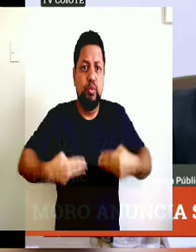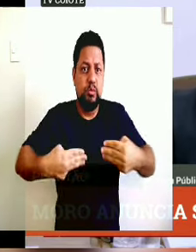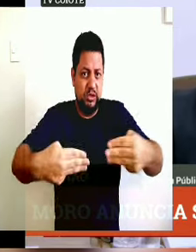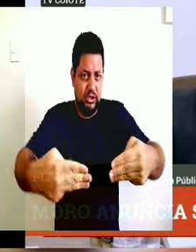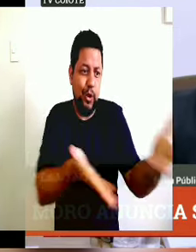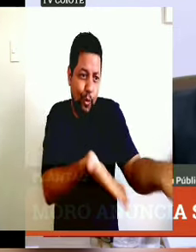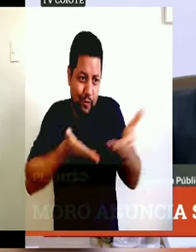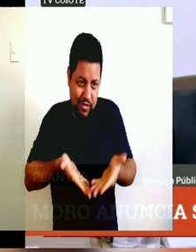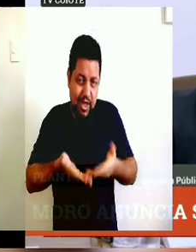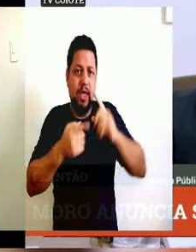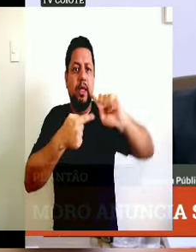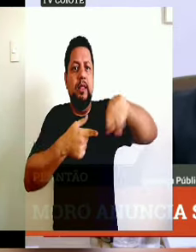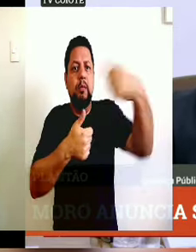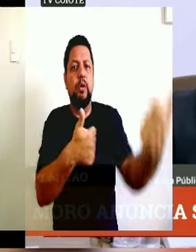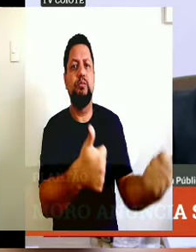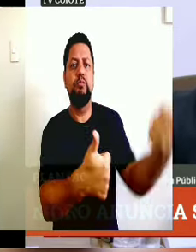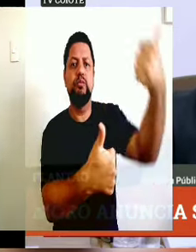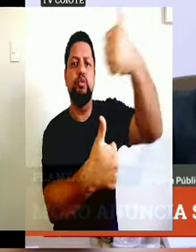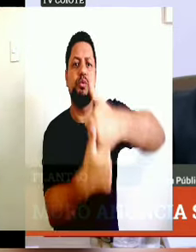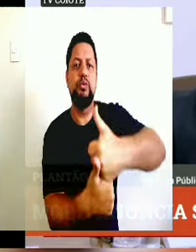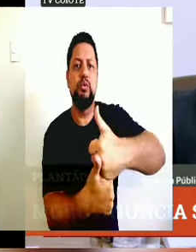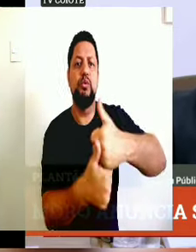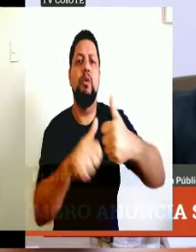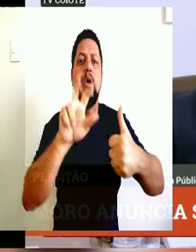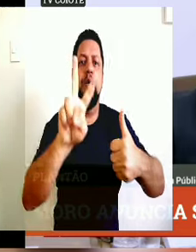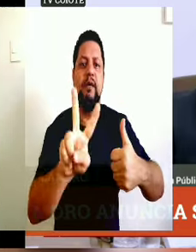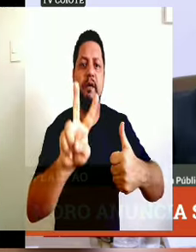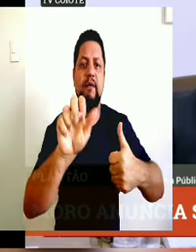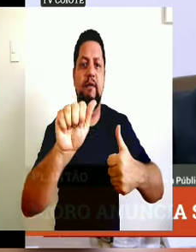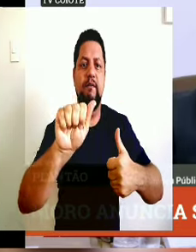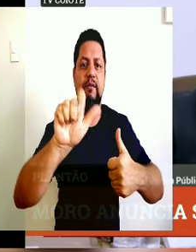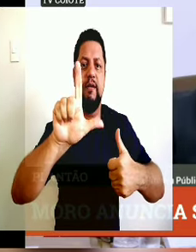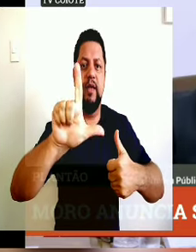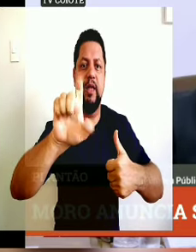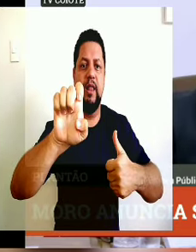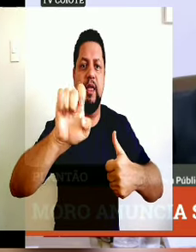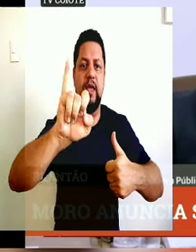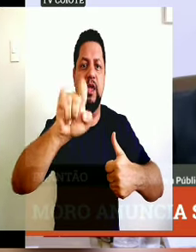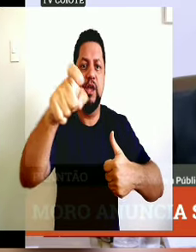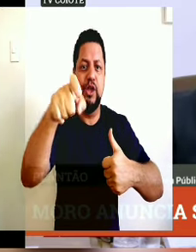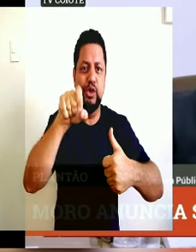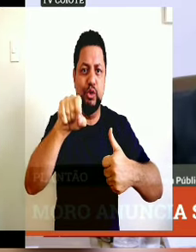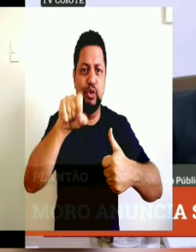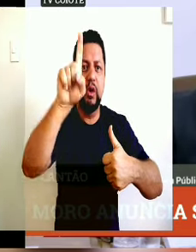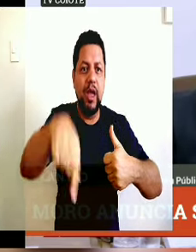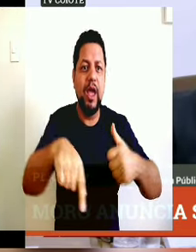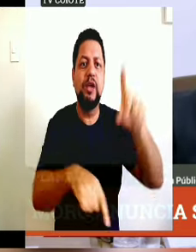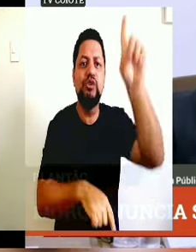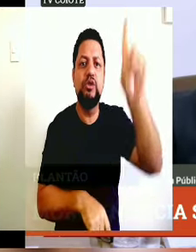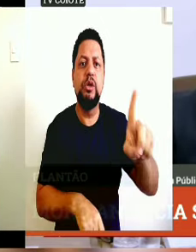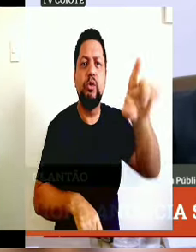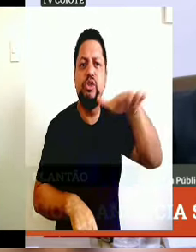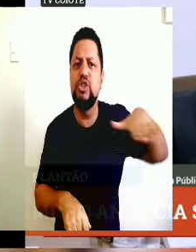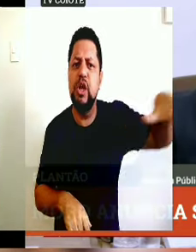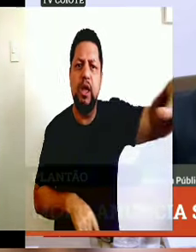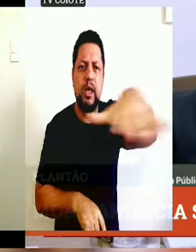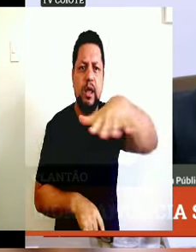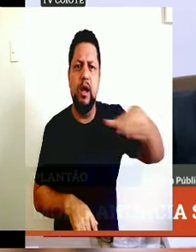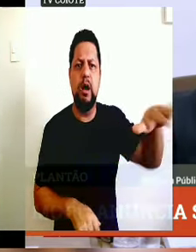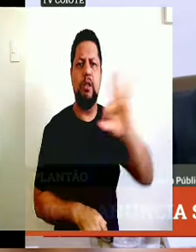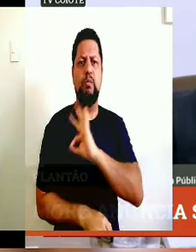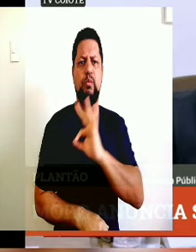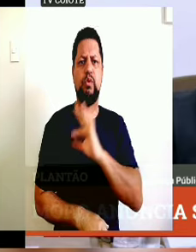Depois foi sucedido pelo superintendente Valeixo, né, também nomeado diretor-geral da Polícia Federal, fazendo também um grande